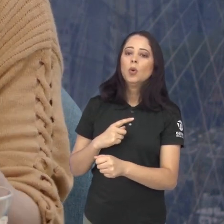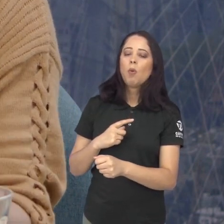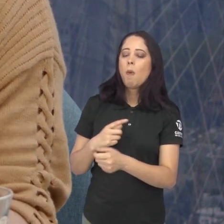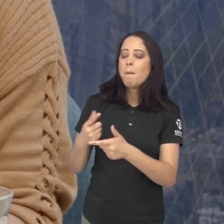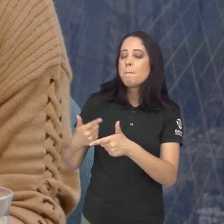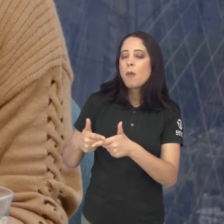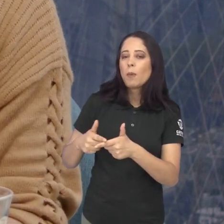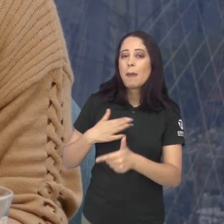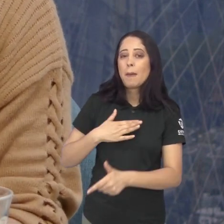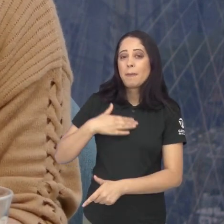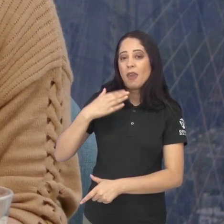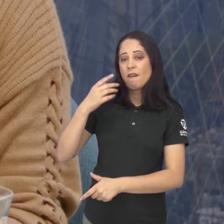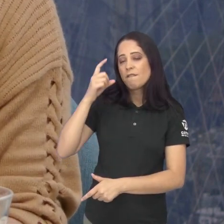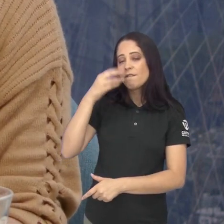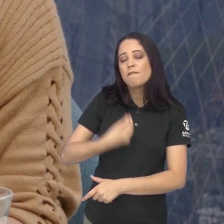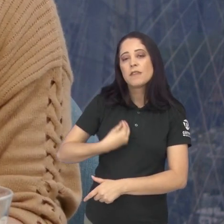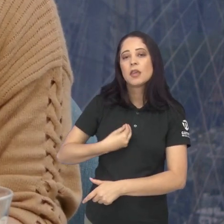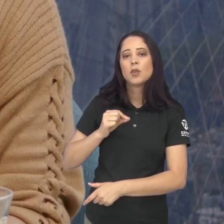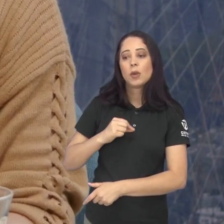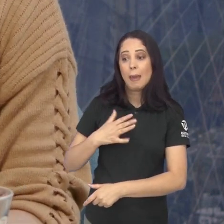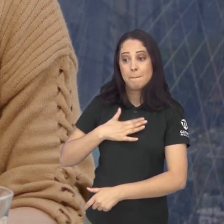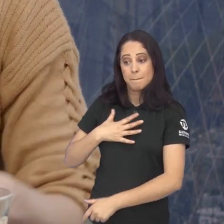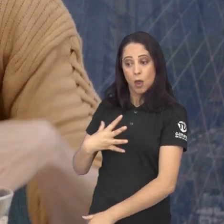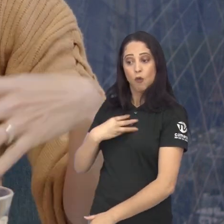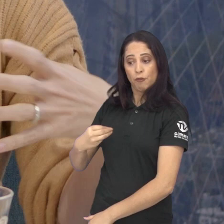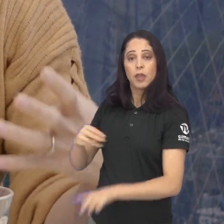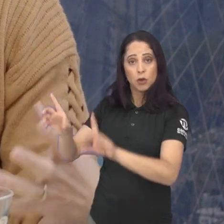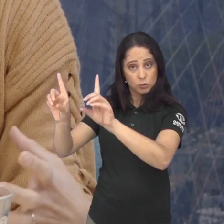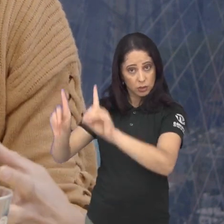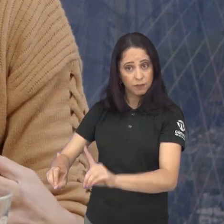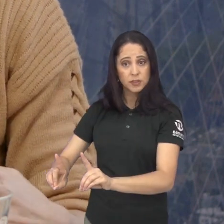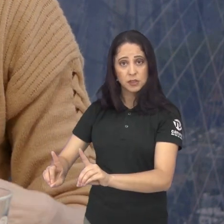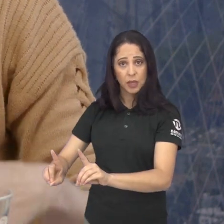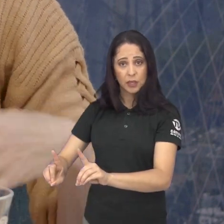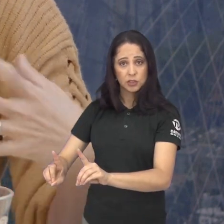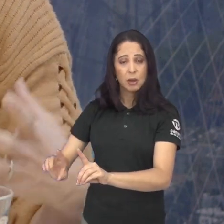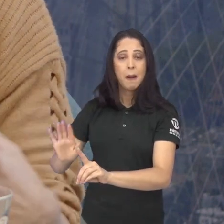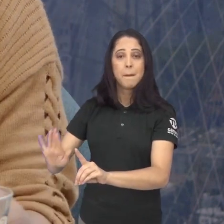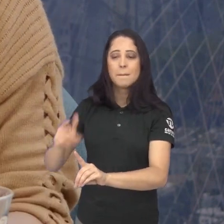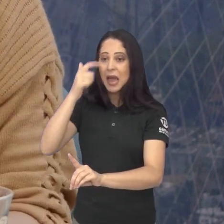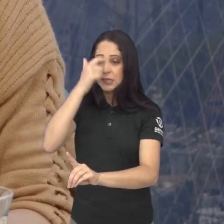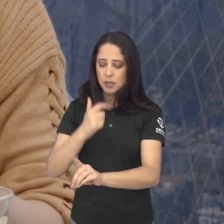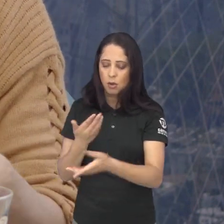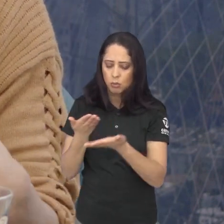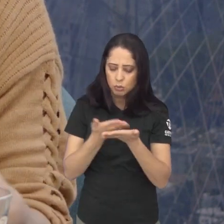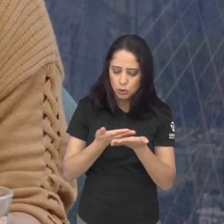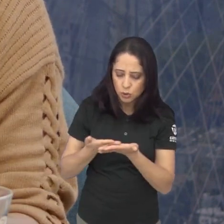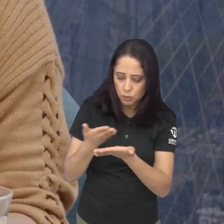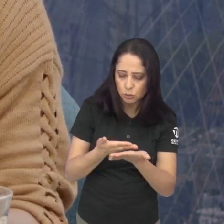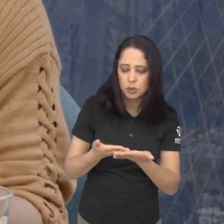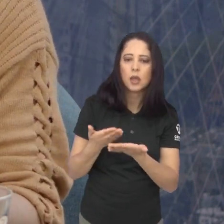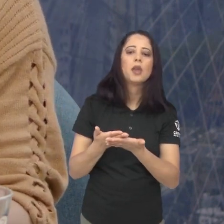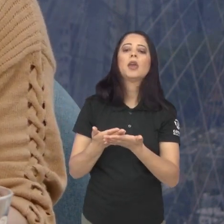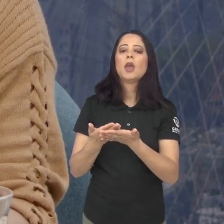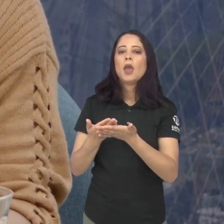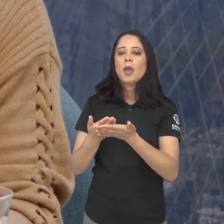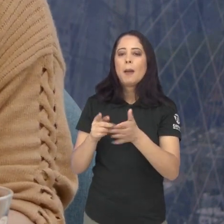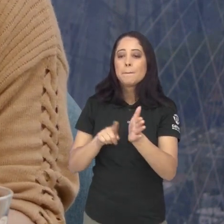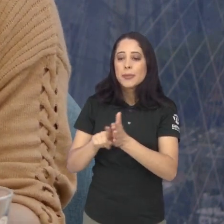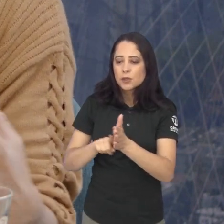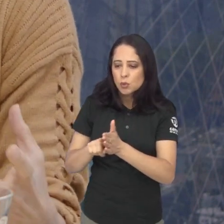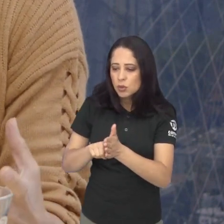vida, que eu tenho uma criança com necessidade especial, e devido a muito estudo, muito trabalho que eu tive oportunidade, eu